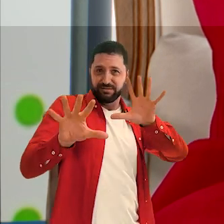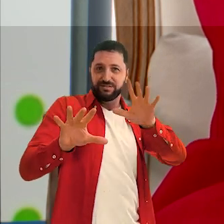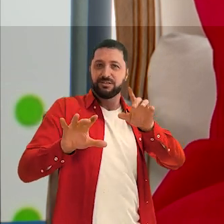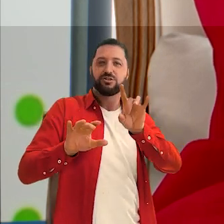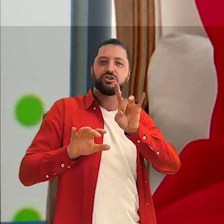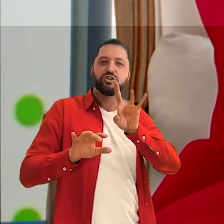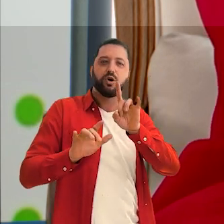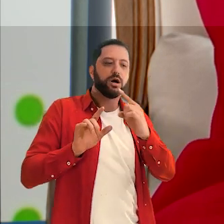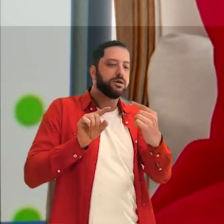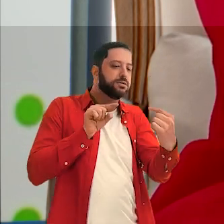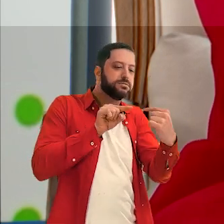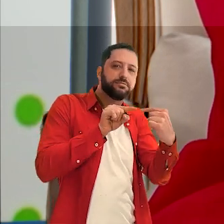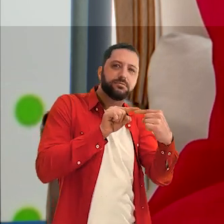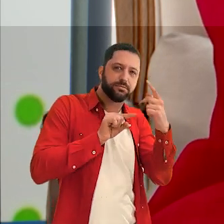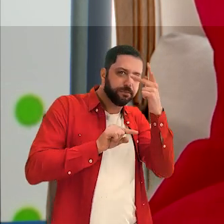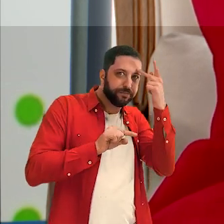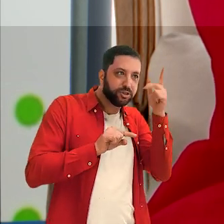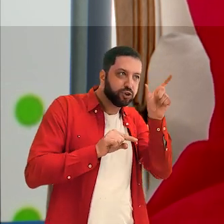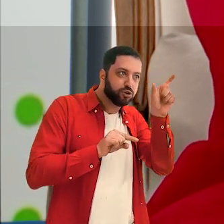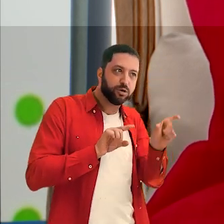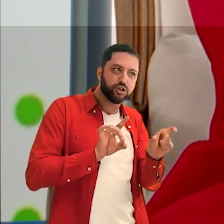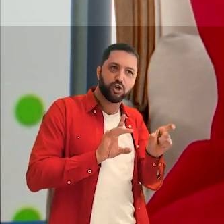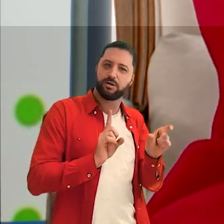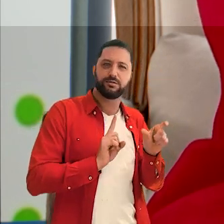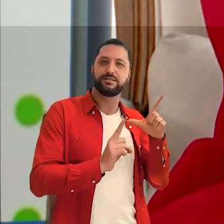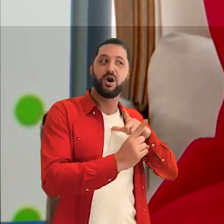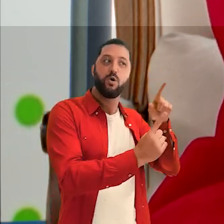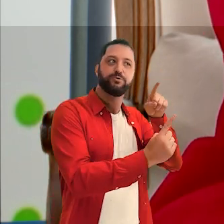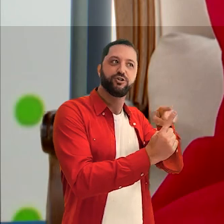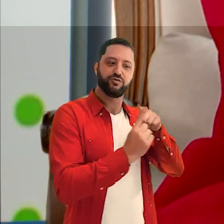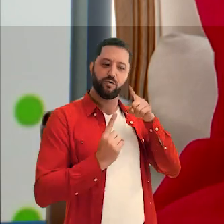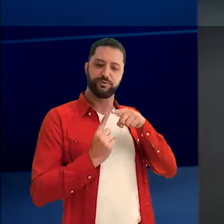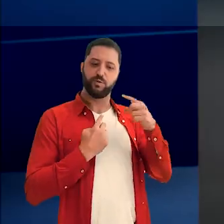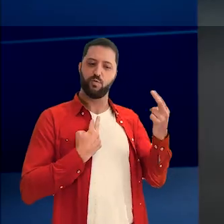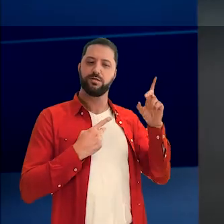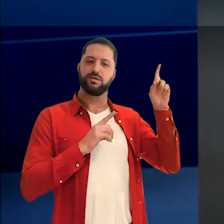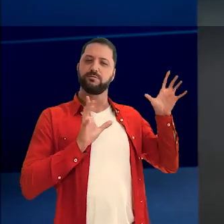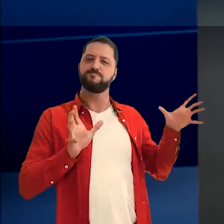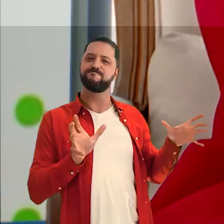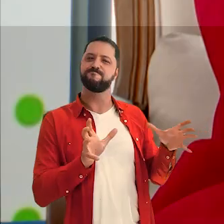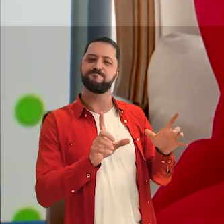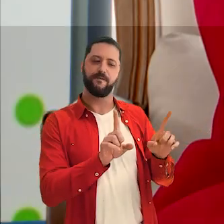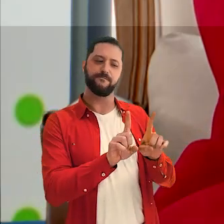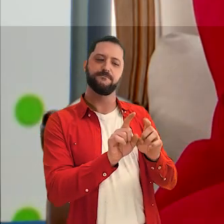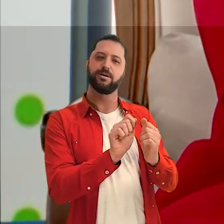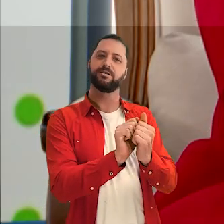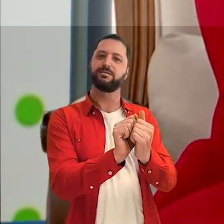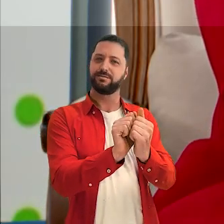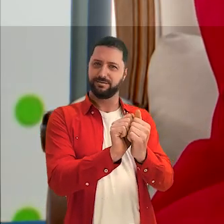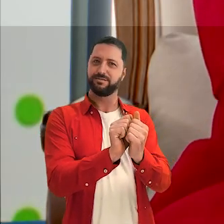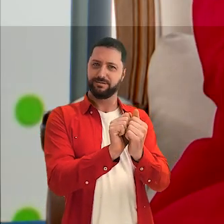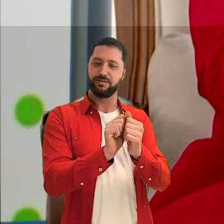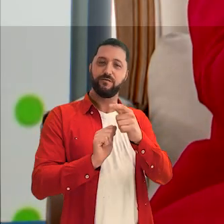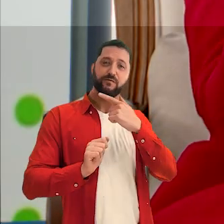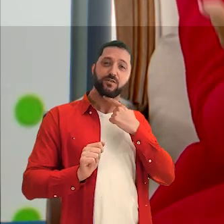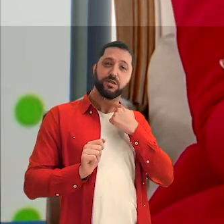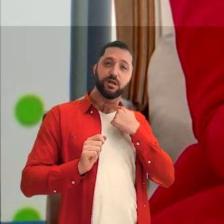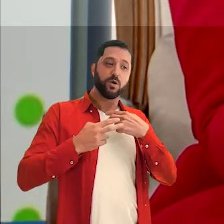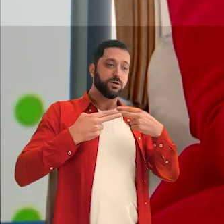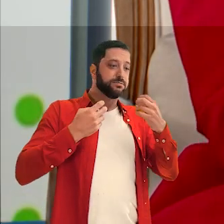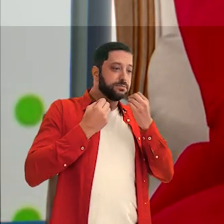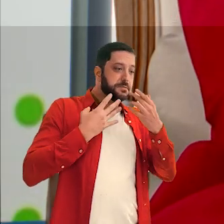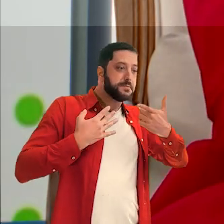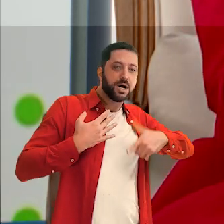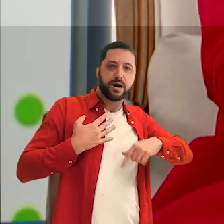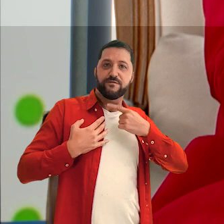não conecta somente pessoas, ele conecta propósitos, missão. Eu quero falar para você que deseja saber um